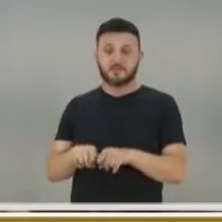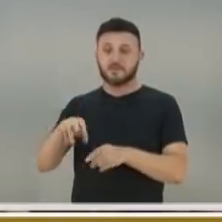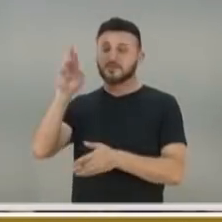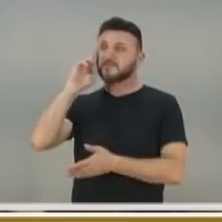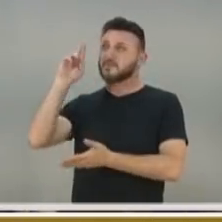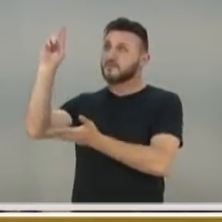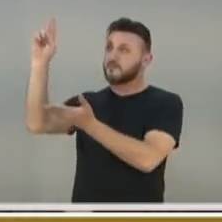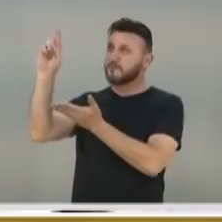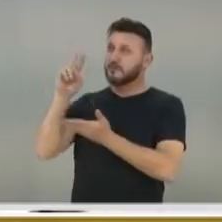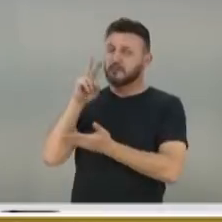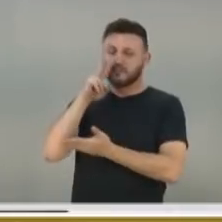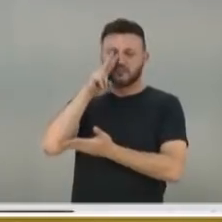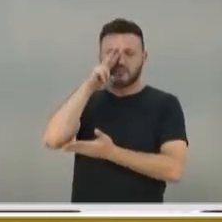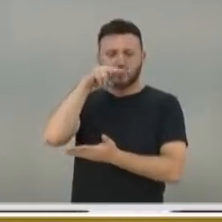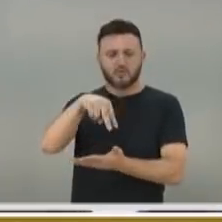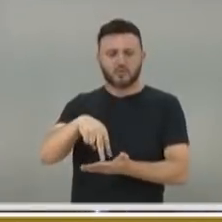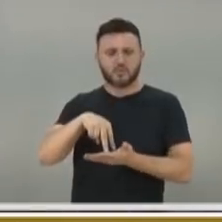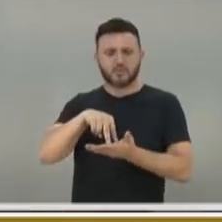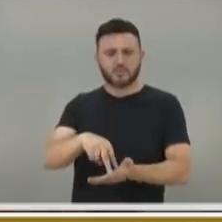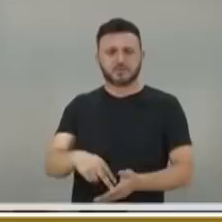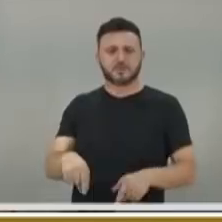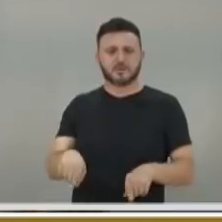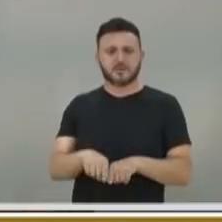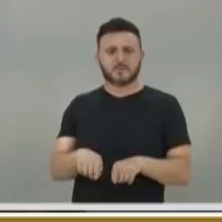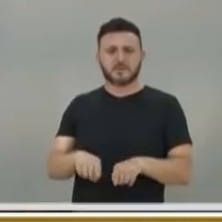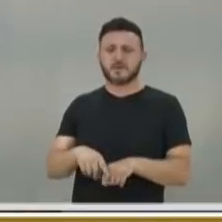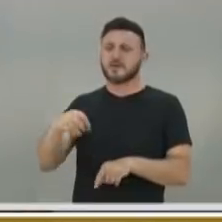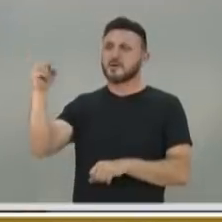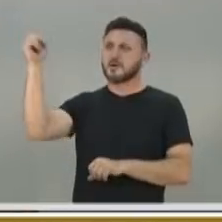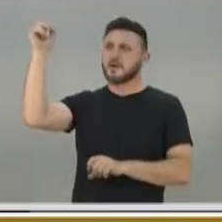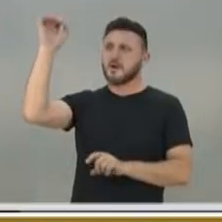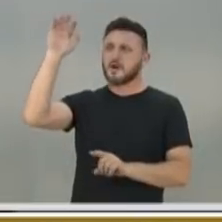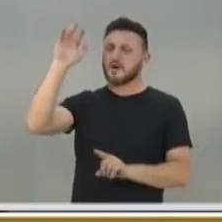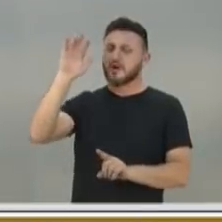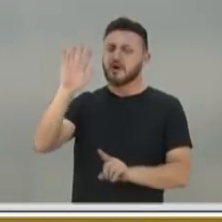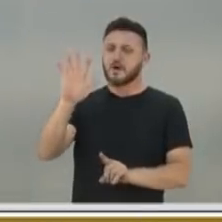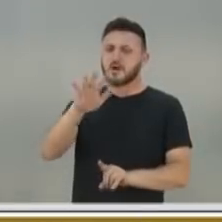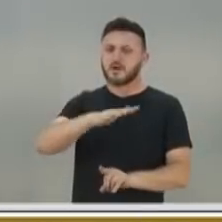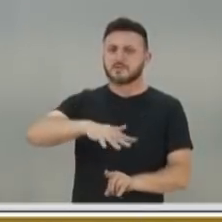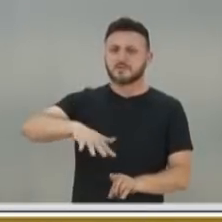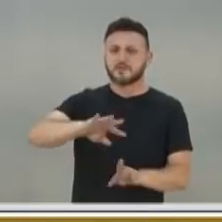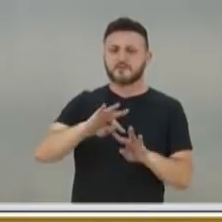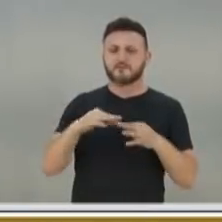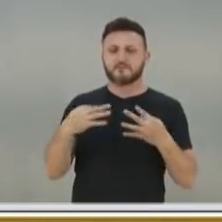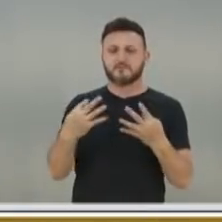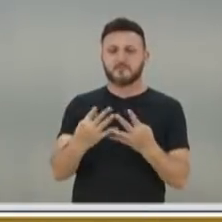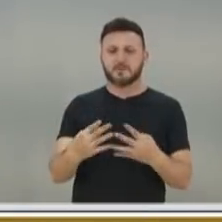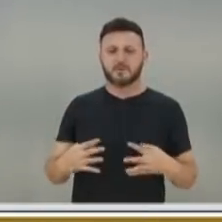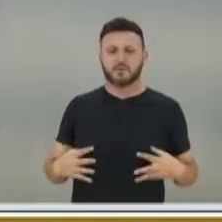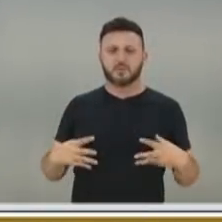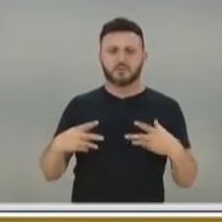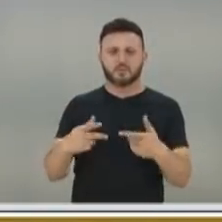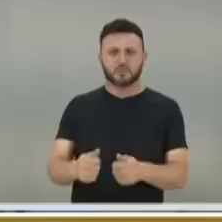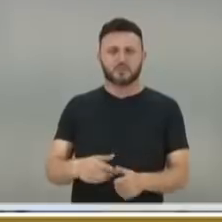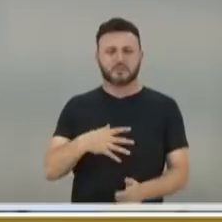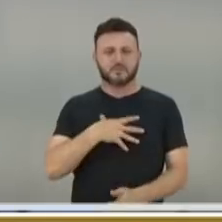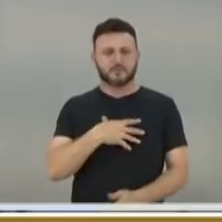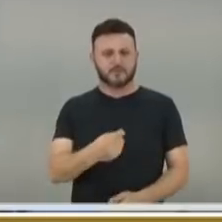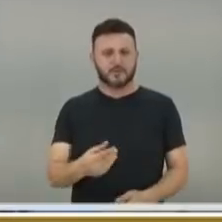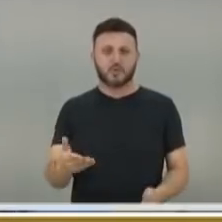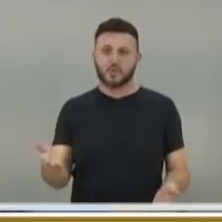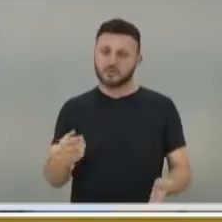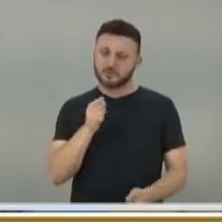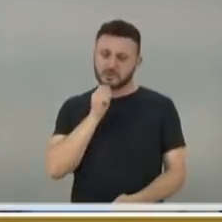força, Senhor. Vem, Senhor. E que essa graça passe por eles e chegue até os seus filhos, Senhor, que hoje não estão